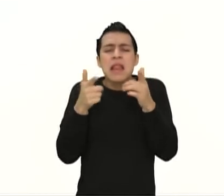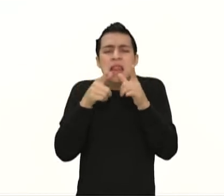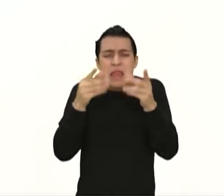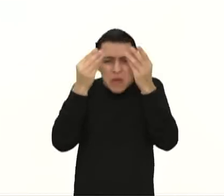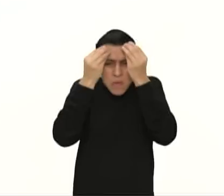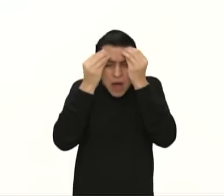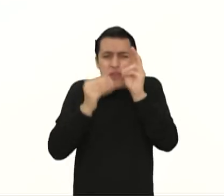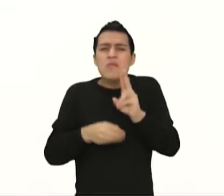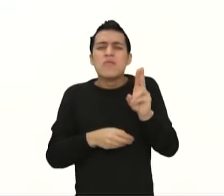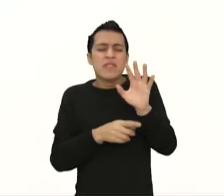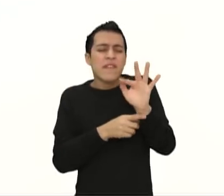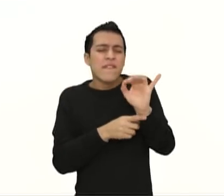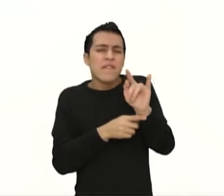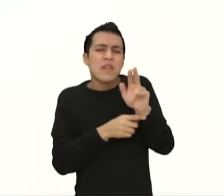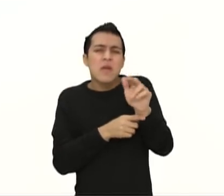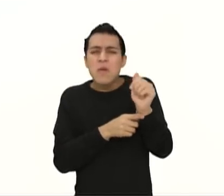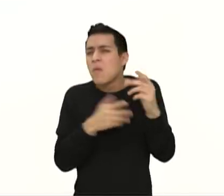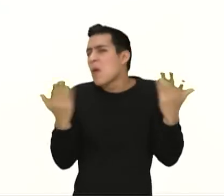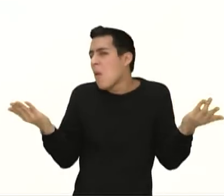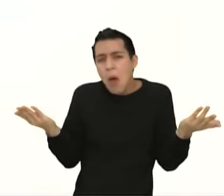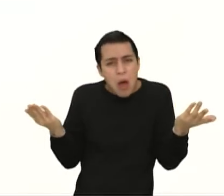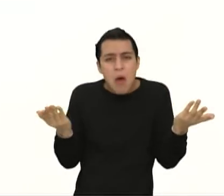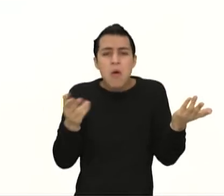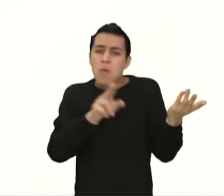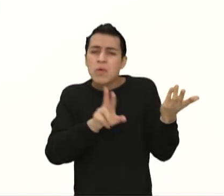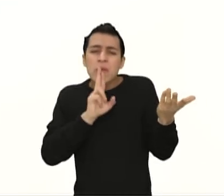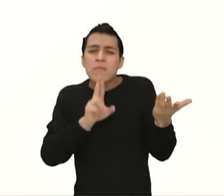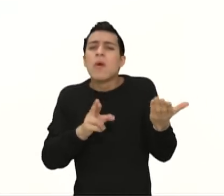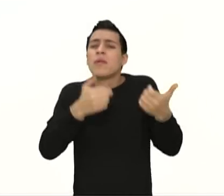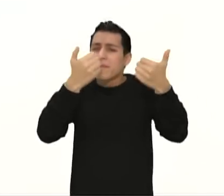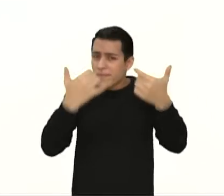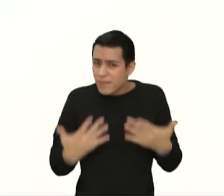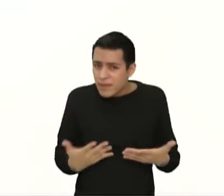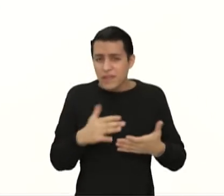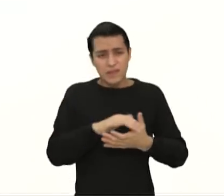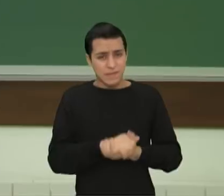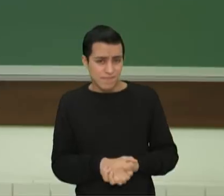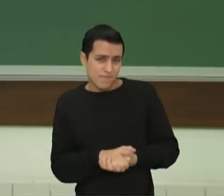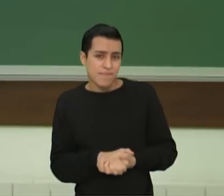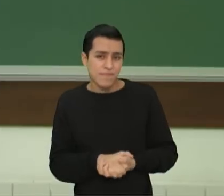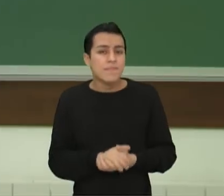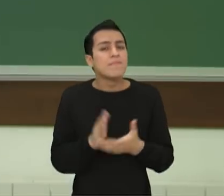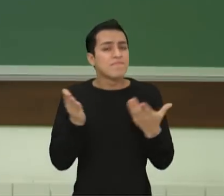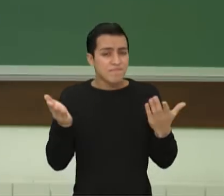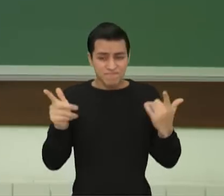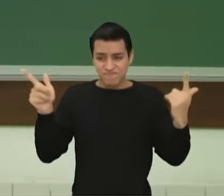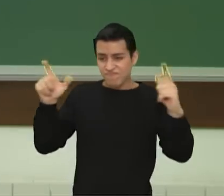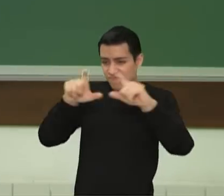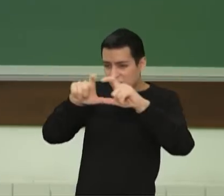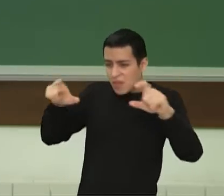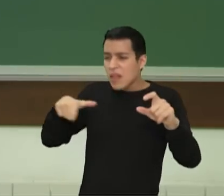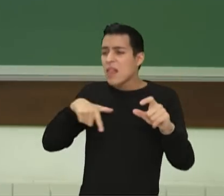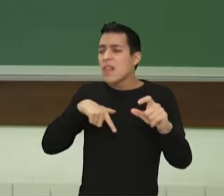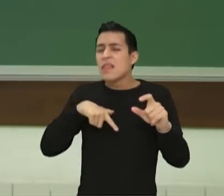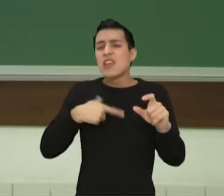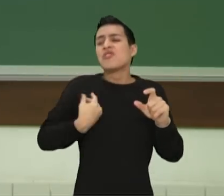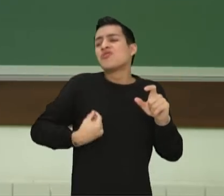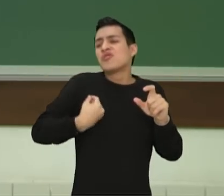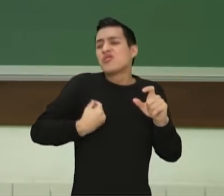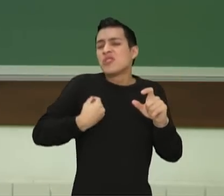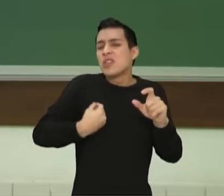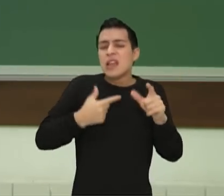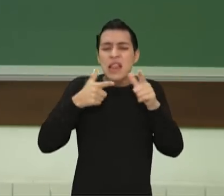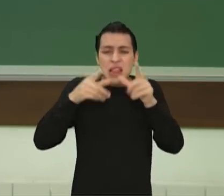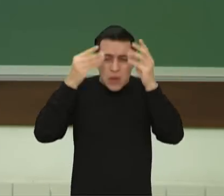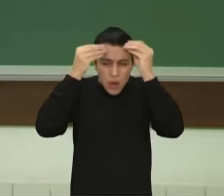tirinha? Justifique a sua resposta. Então, na tirinha, nós temos a presença de uma figura